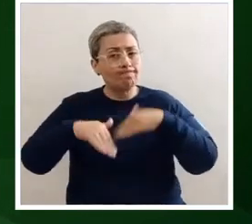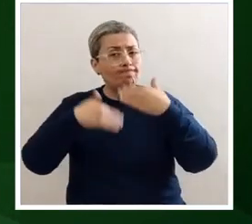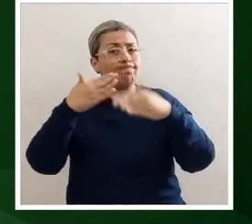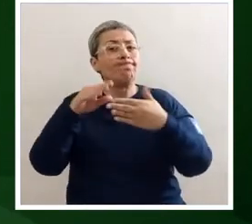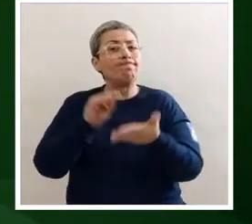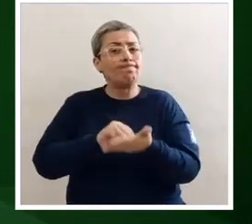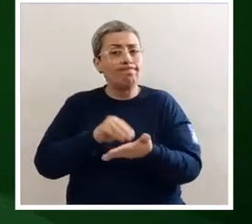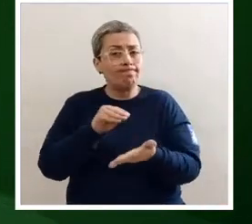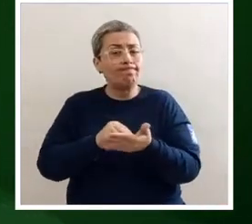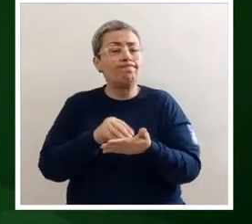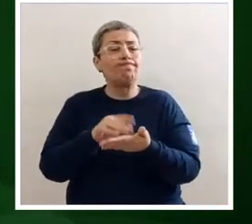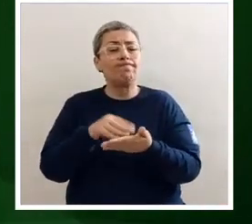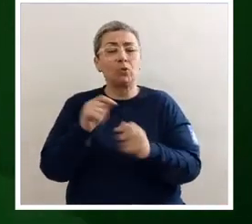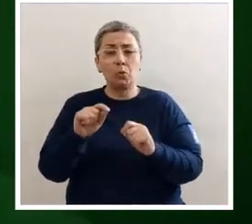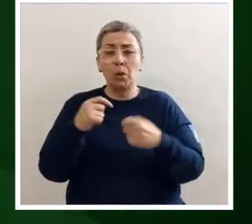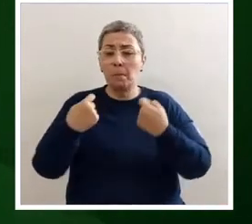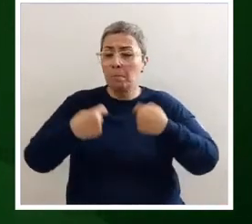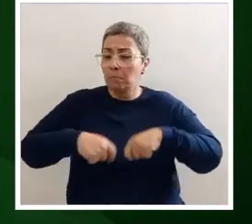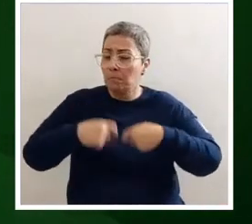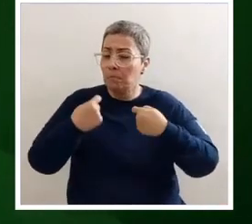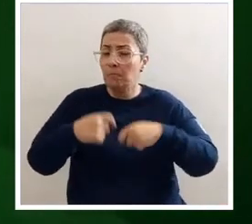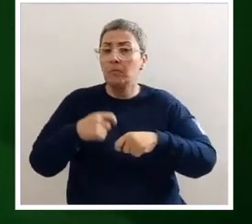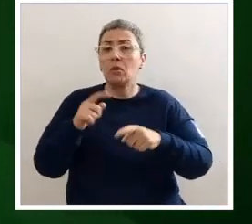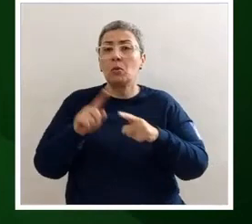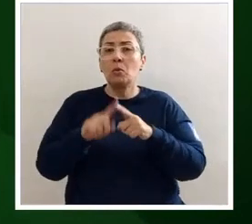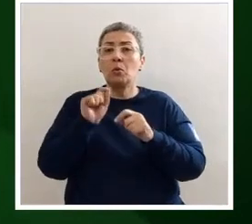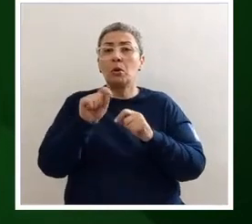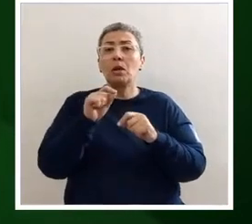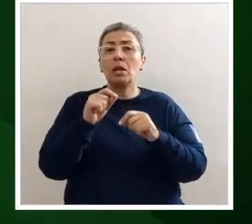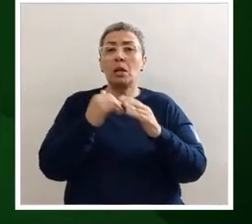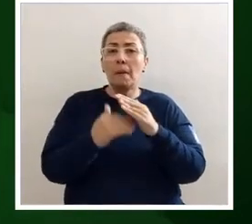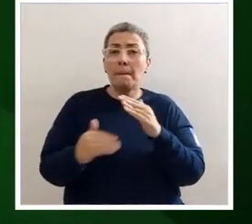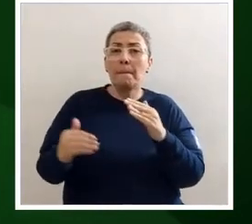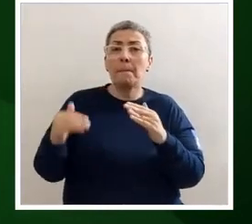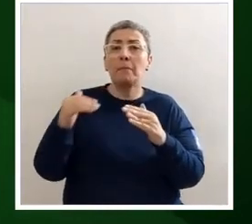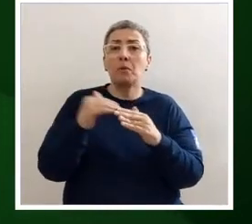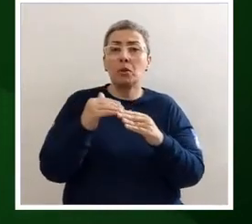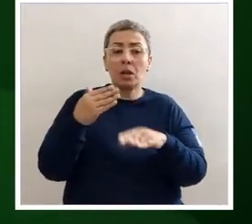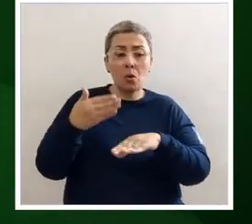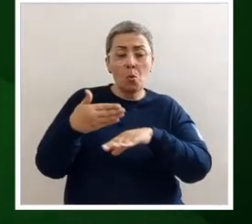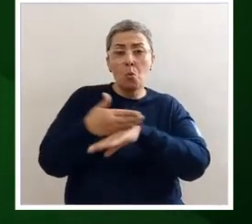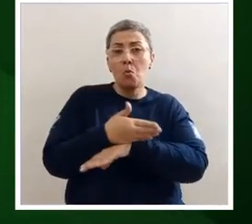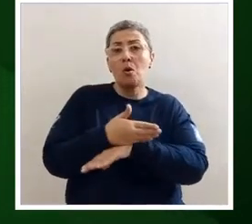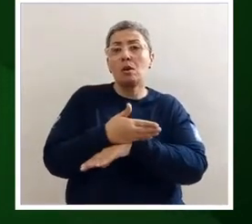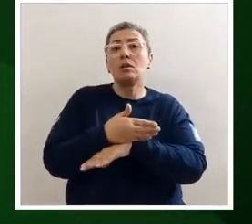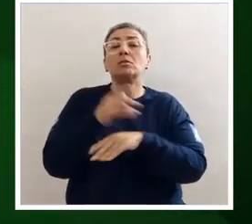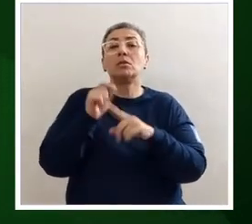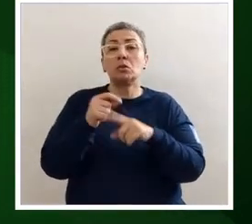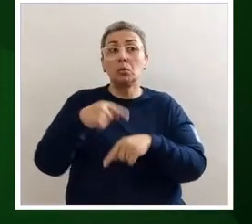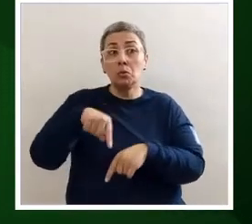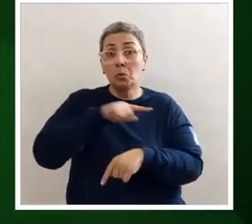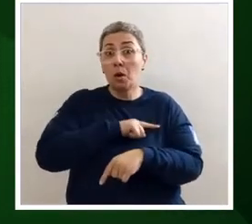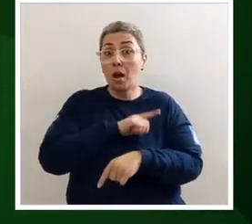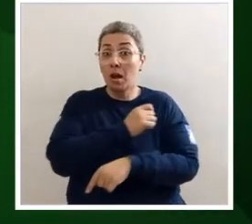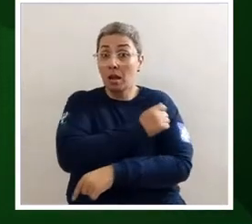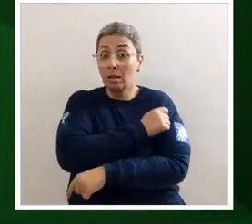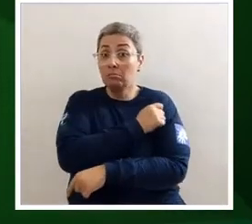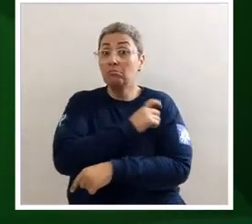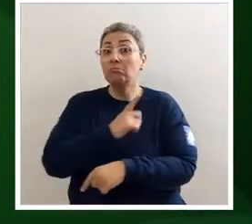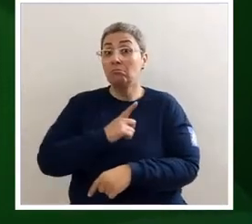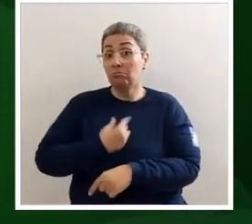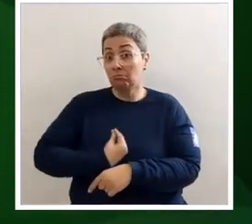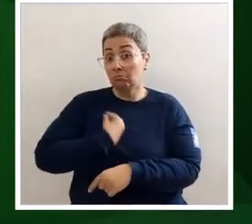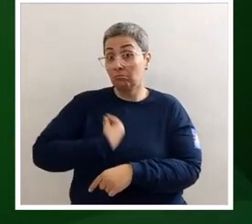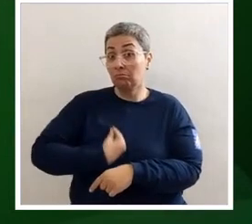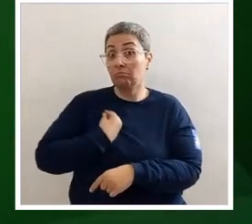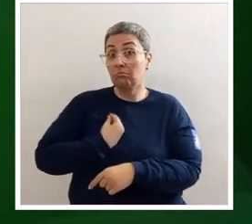é o quanto que nós precisamos aumentar o acesso dos nossos alunos que já estão